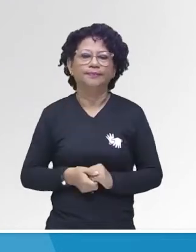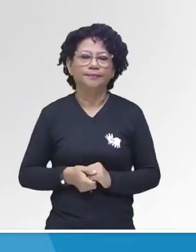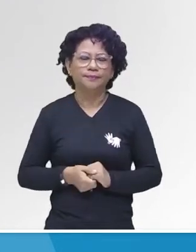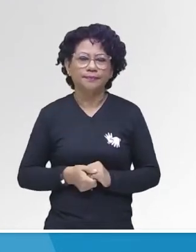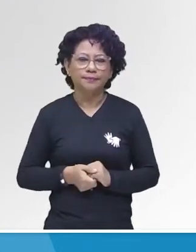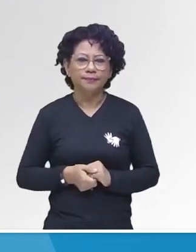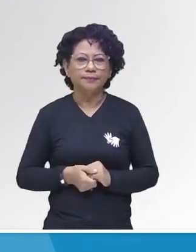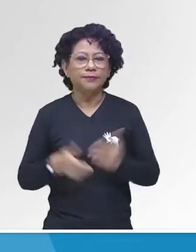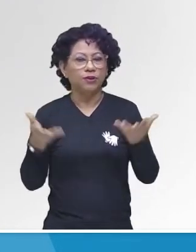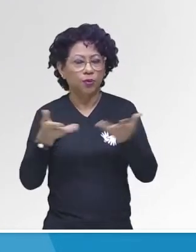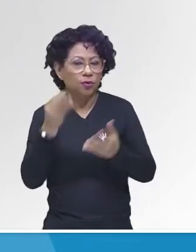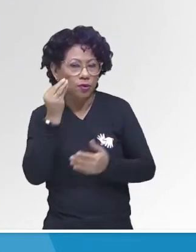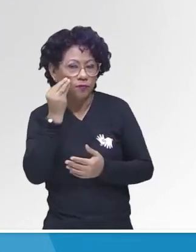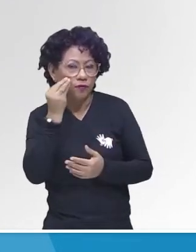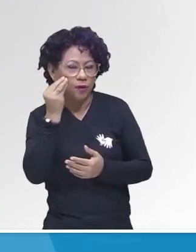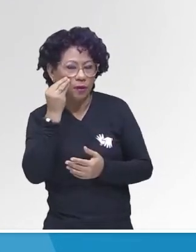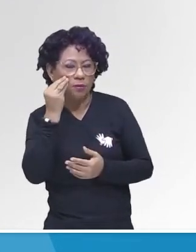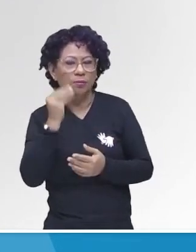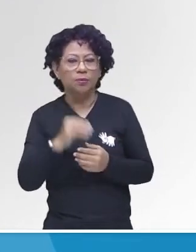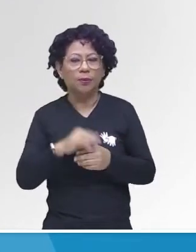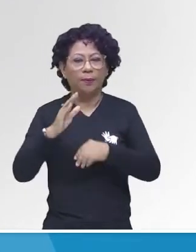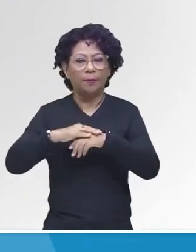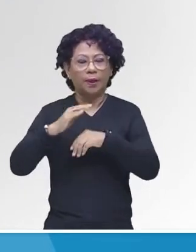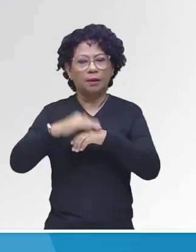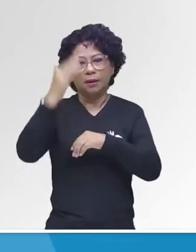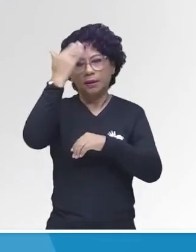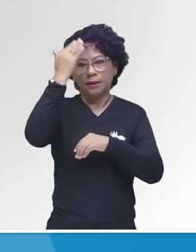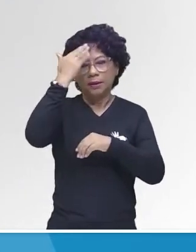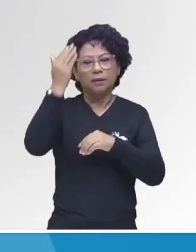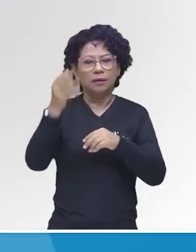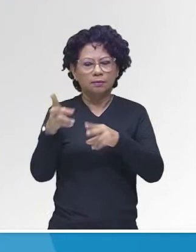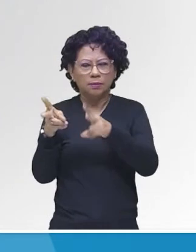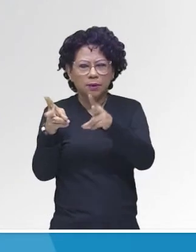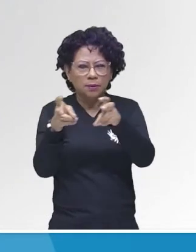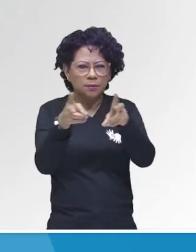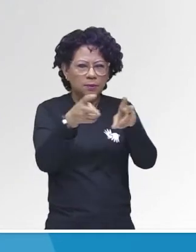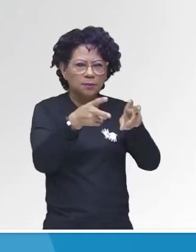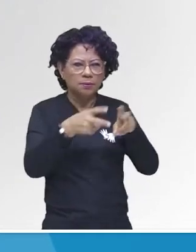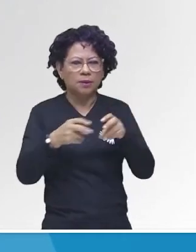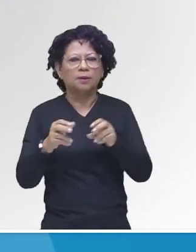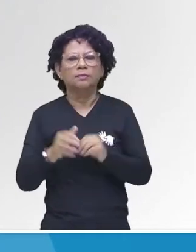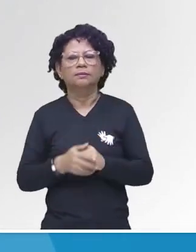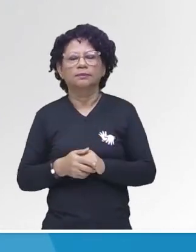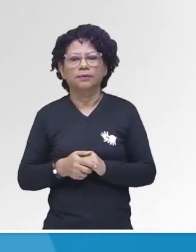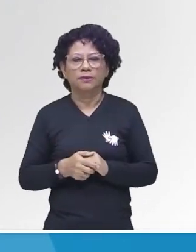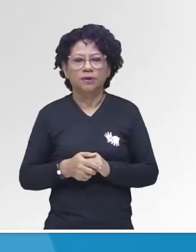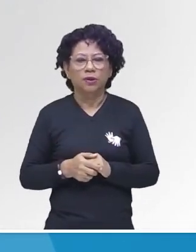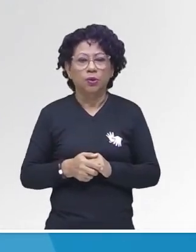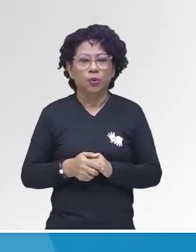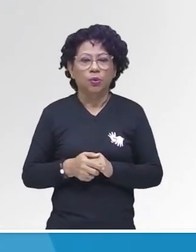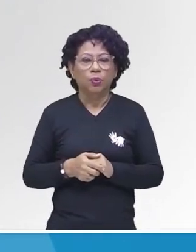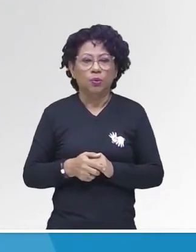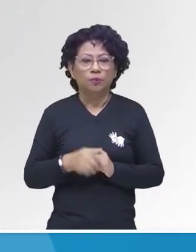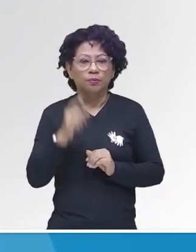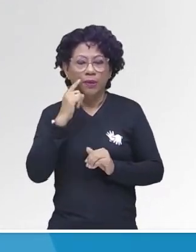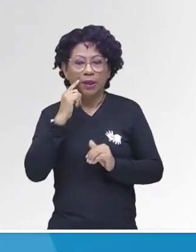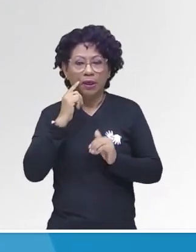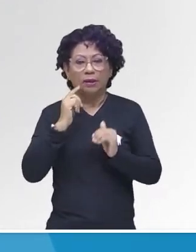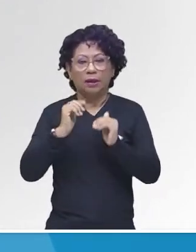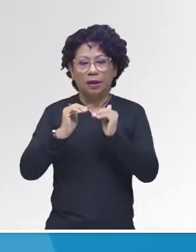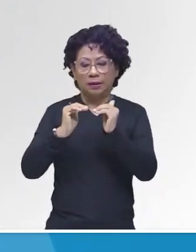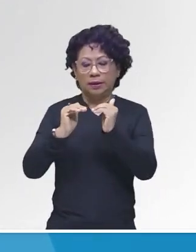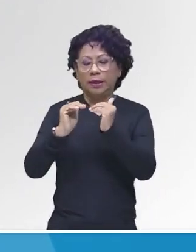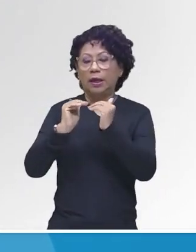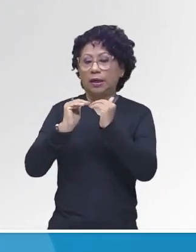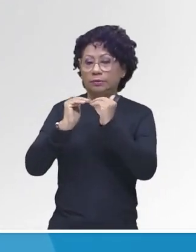bora fazer a seguinte análise agora. Vamos olhar aqui, ó, esse ponto G aqui, ó. O ponto G lá no outro ponto, lá